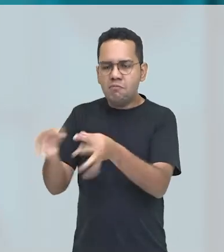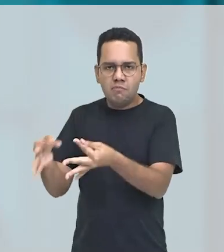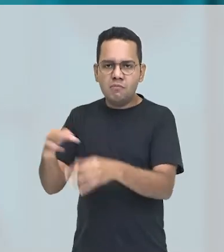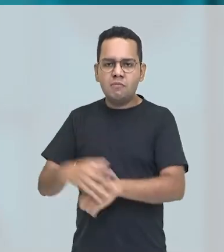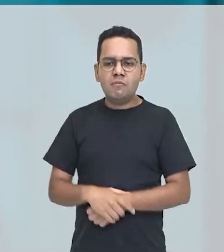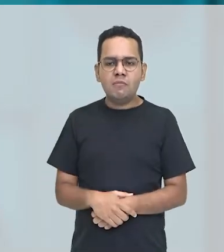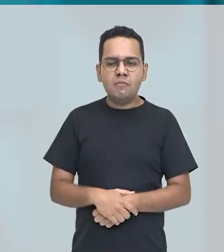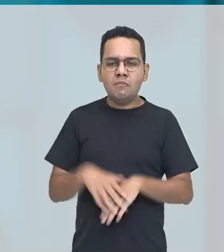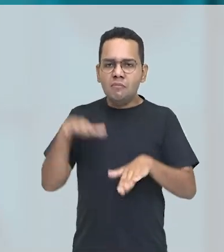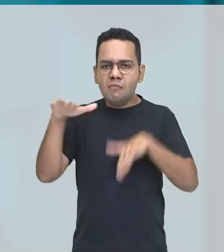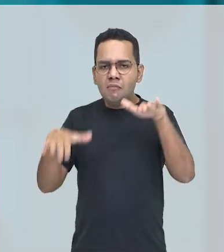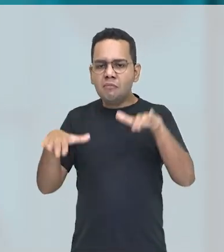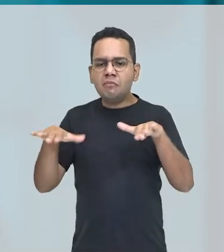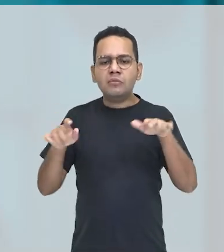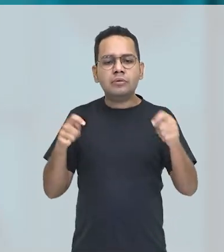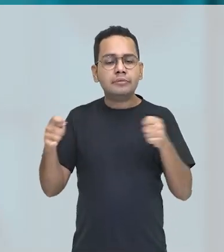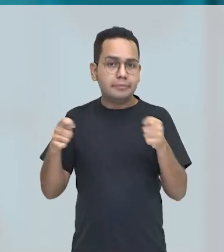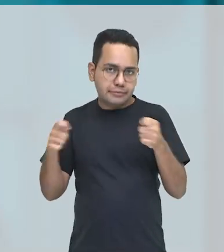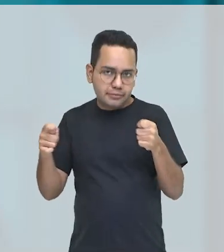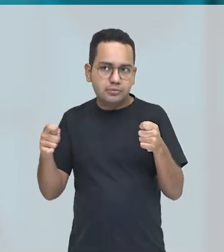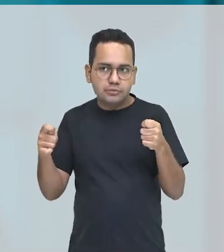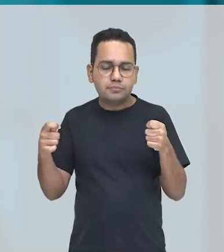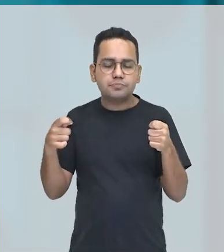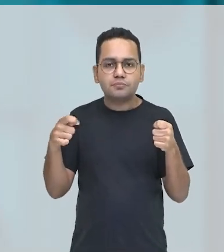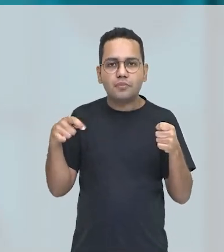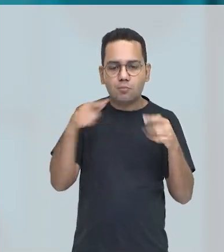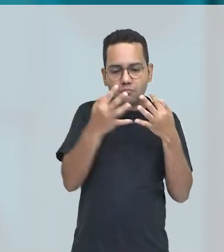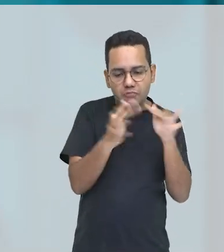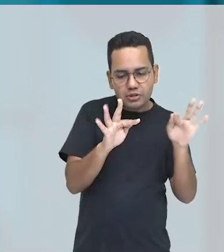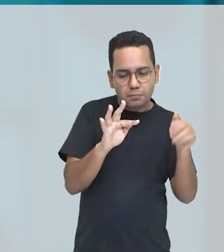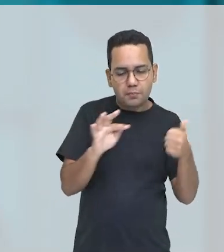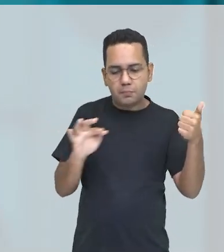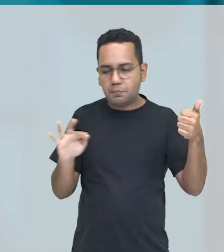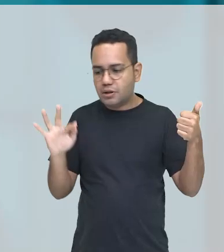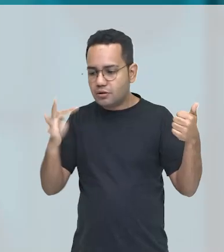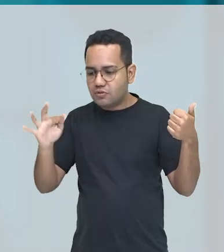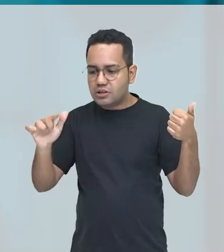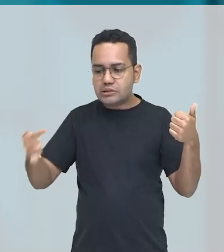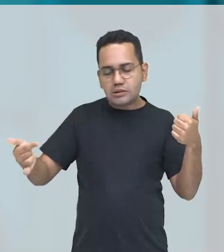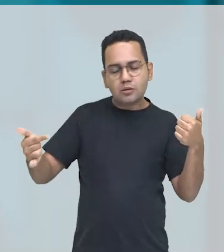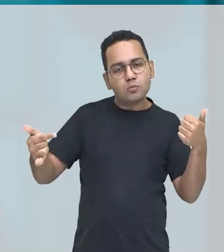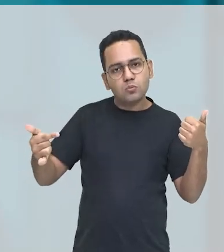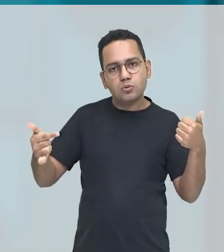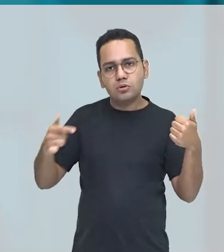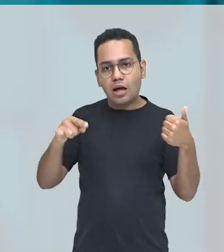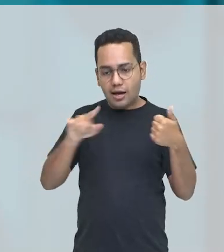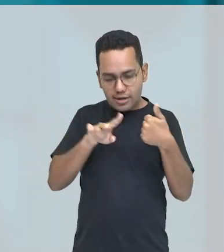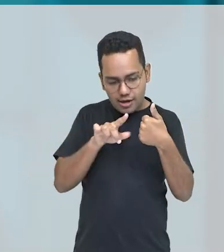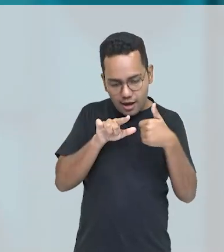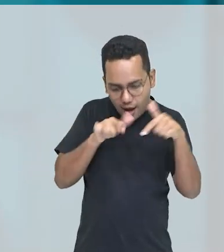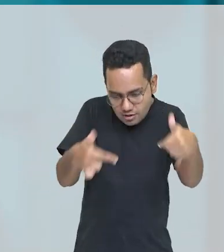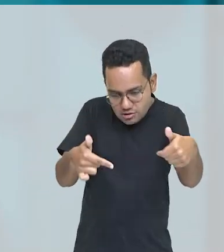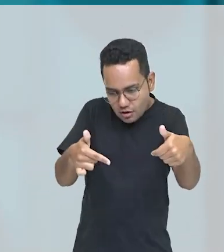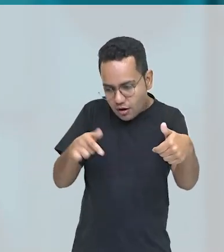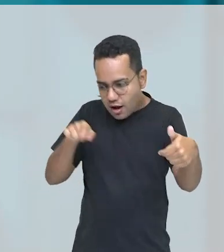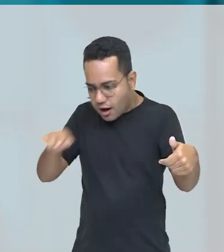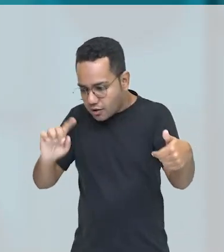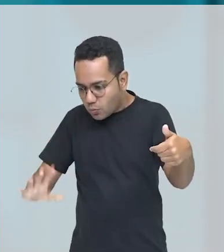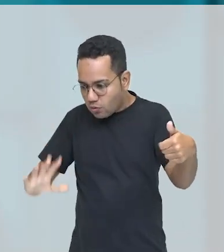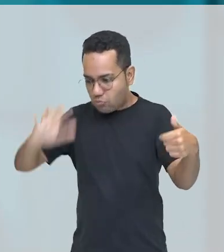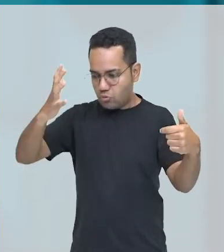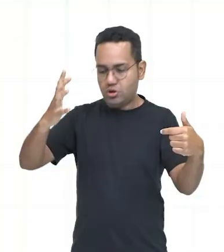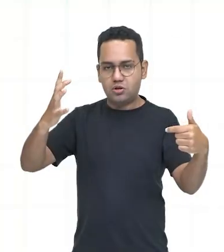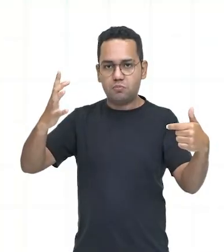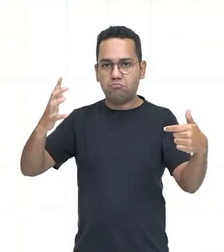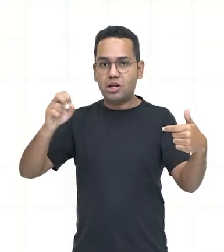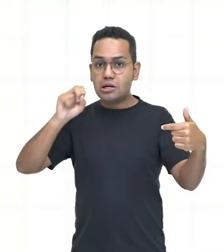futuro, porque dependerá da primeira. Tá certo? Então, if, simple present, mais future, simple future. Vamos